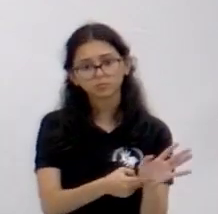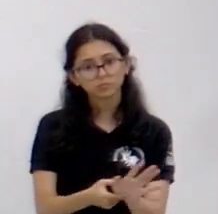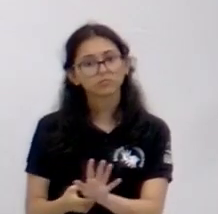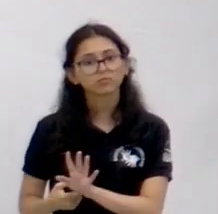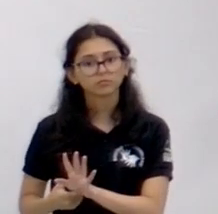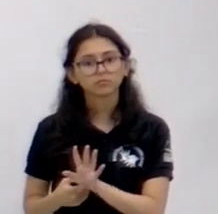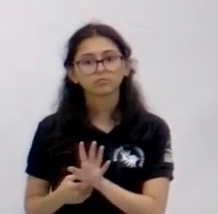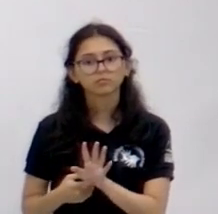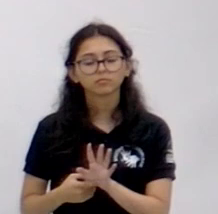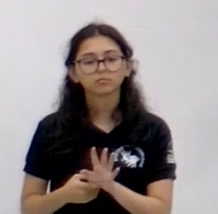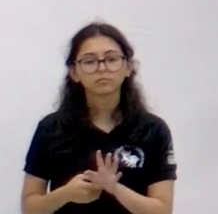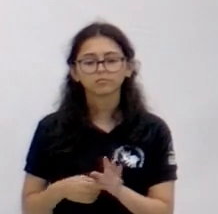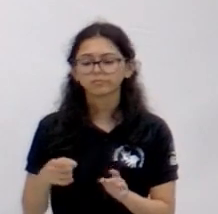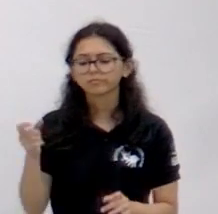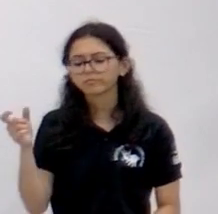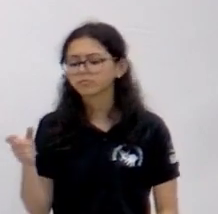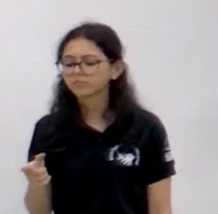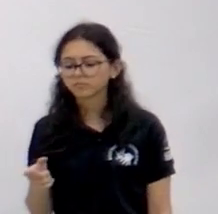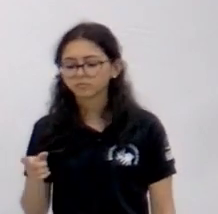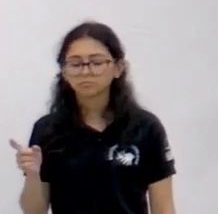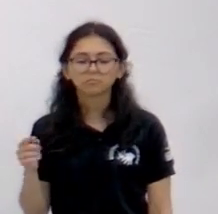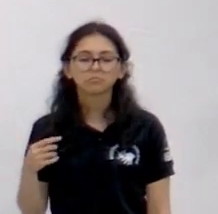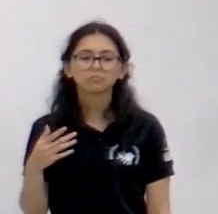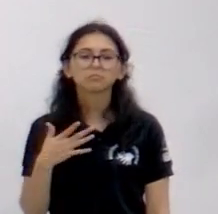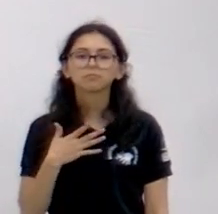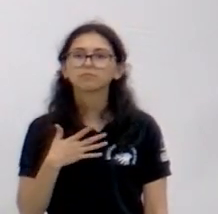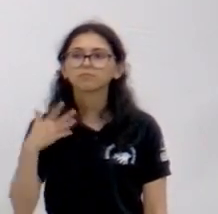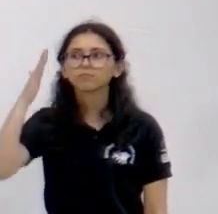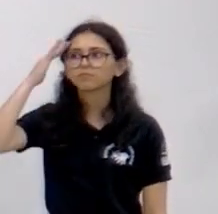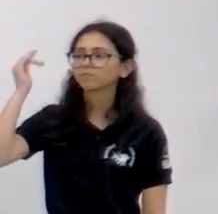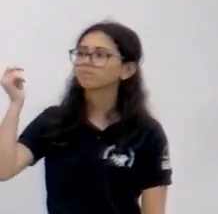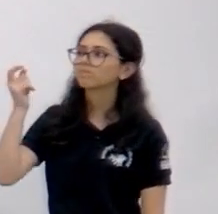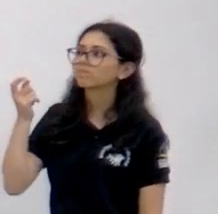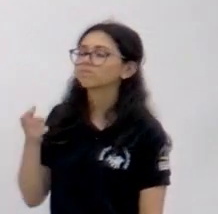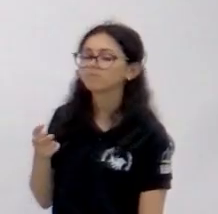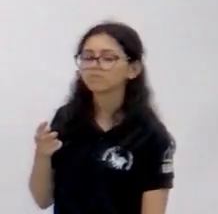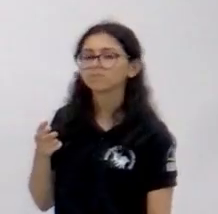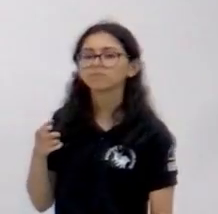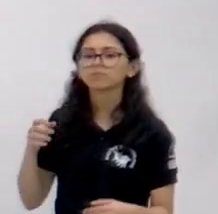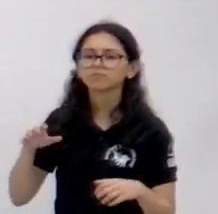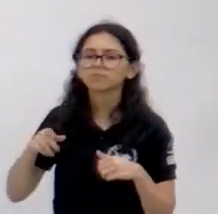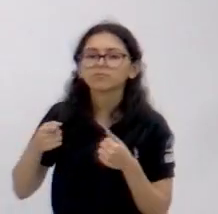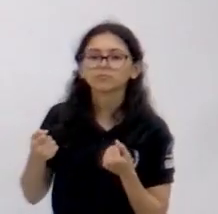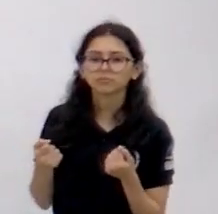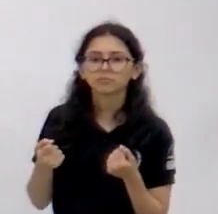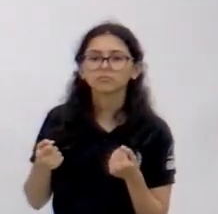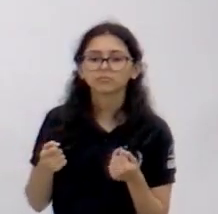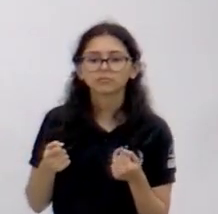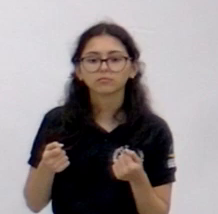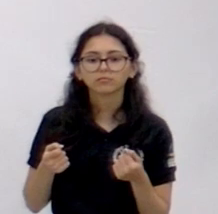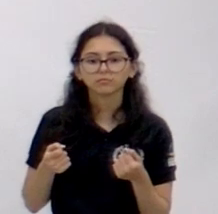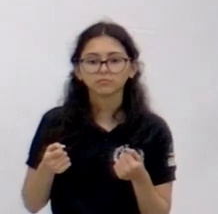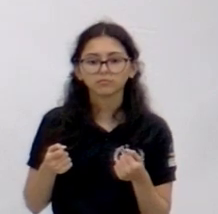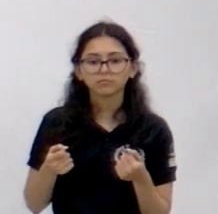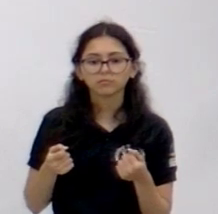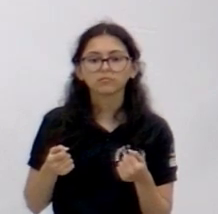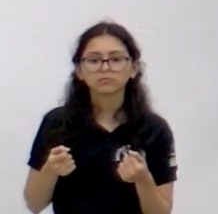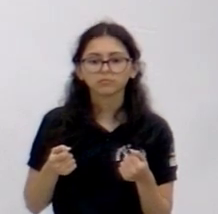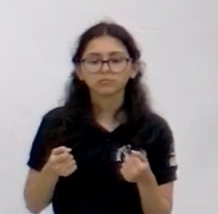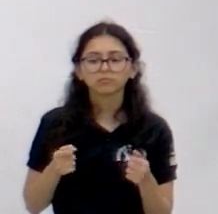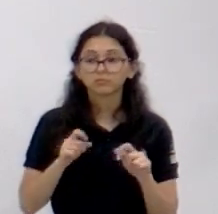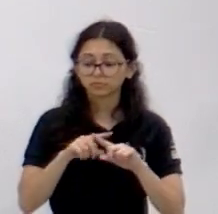que se identificou como valente, mas o Senhor encontrou em Gideão valores que nem ele mesmo